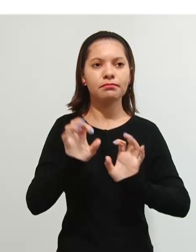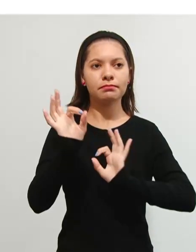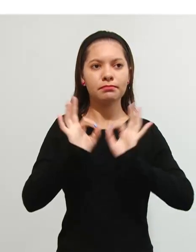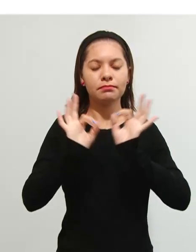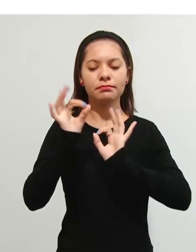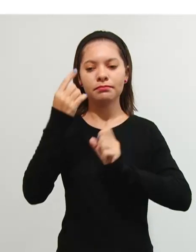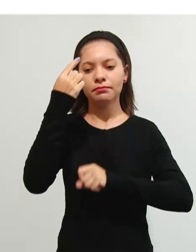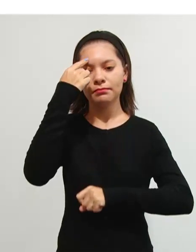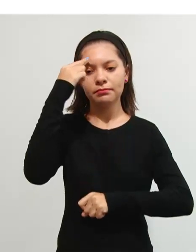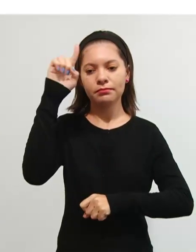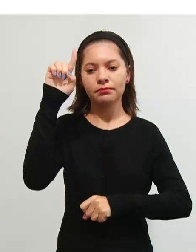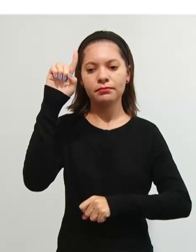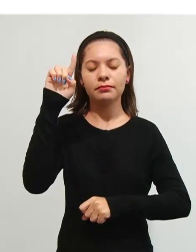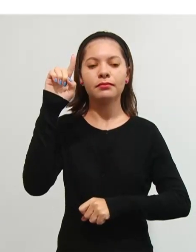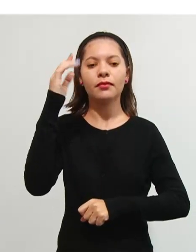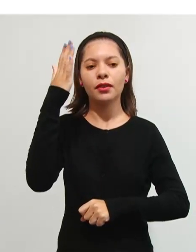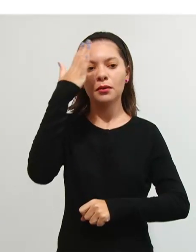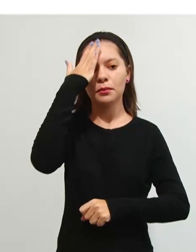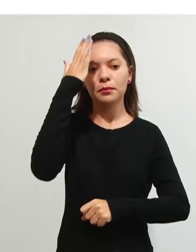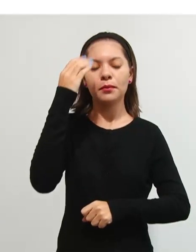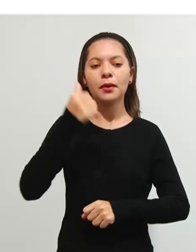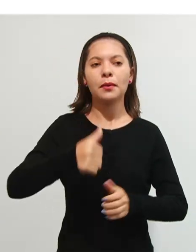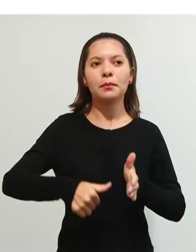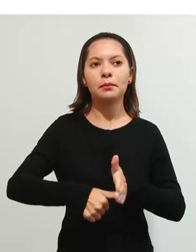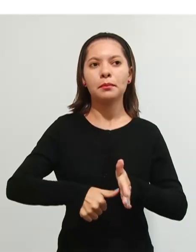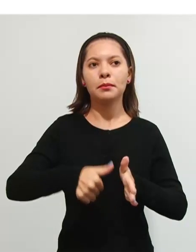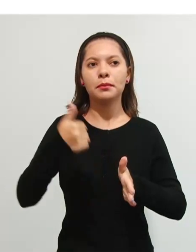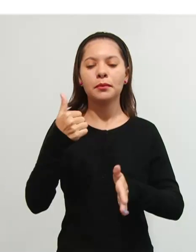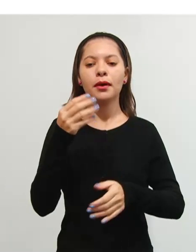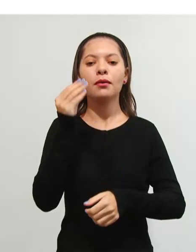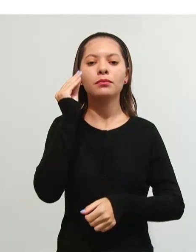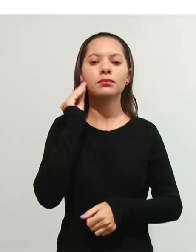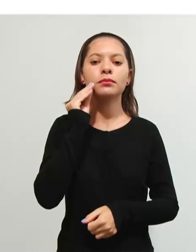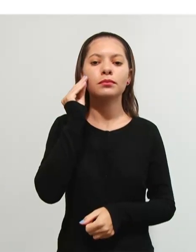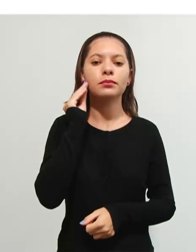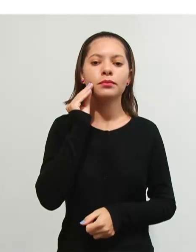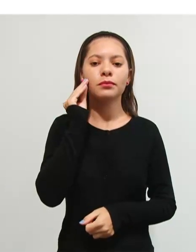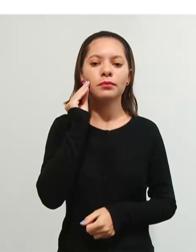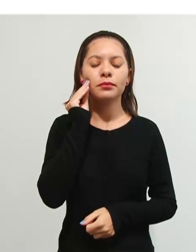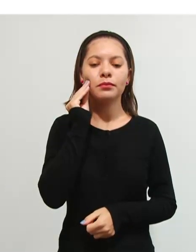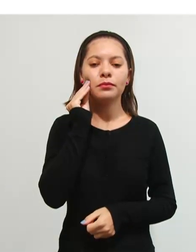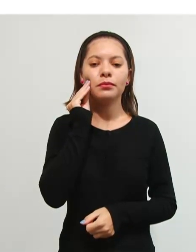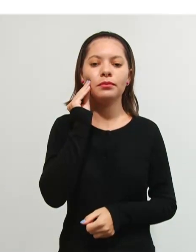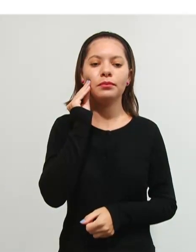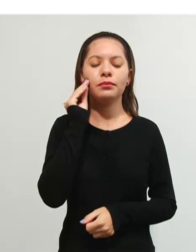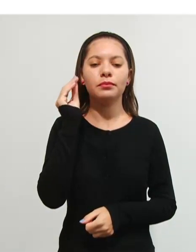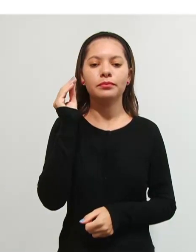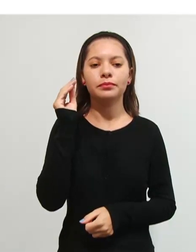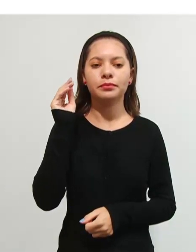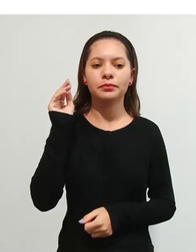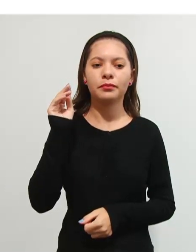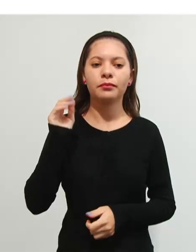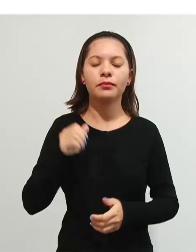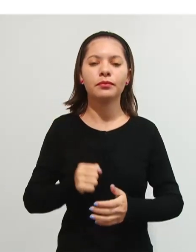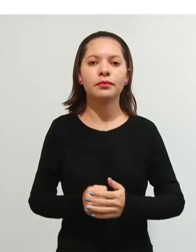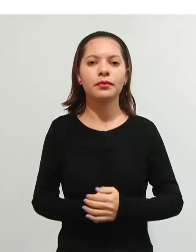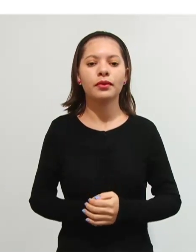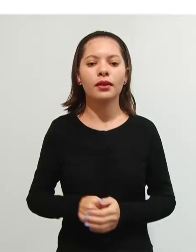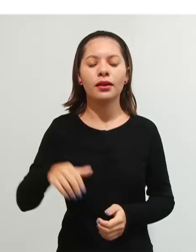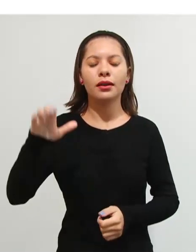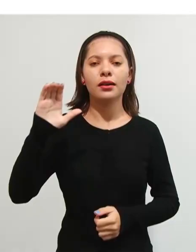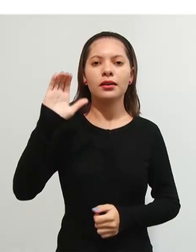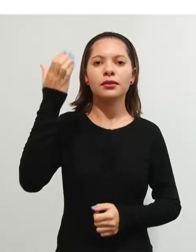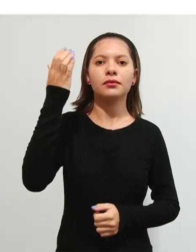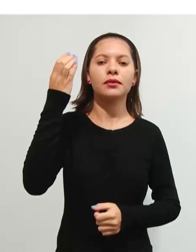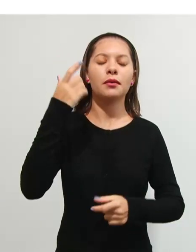de Frederick Skinner. Primeiro, ele foi um experimentador. Ele experimentou resolver problemas humanos